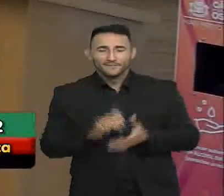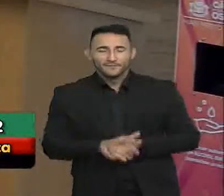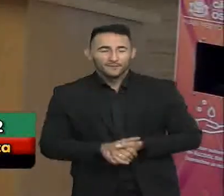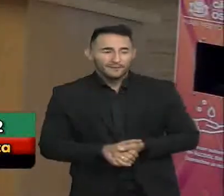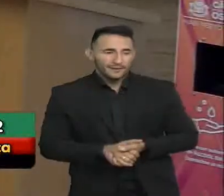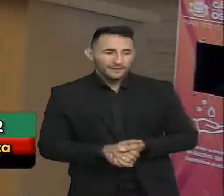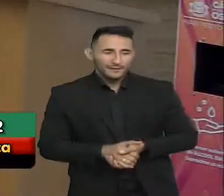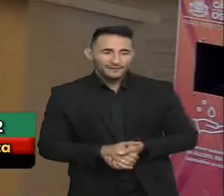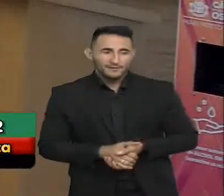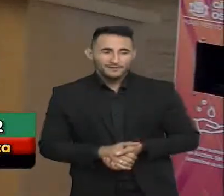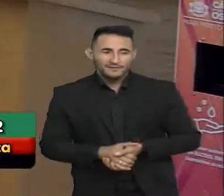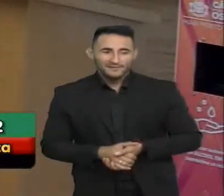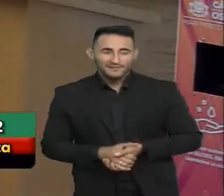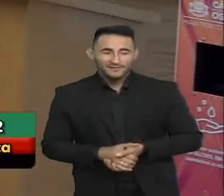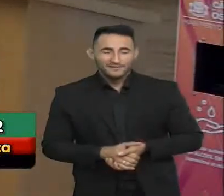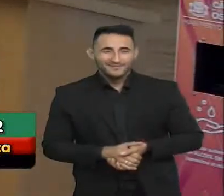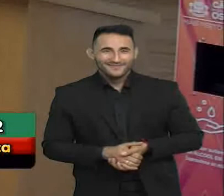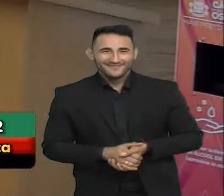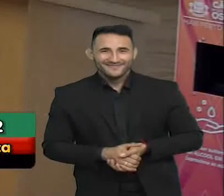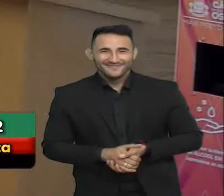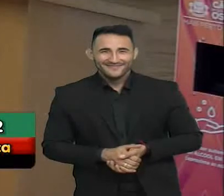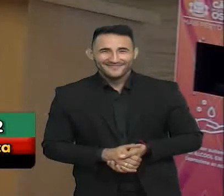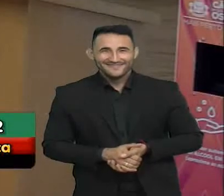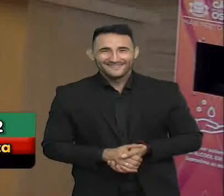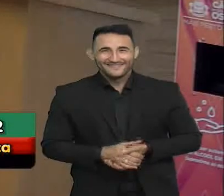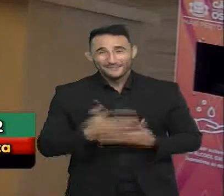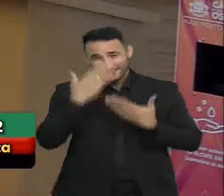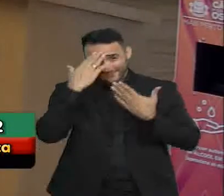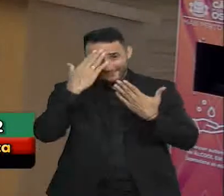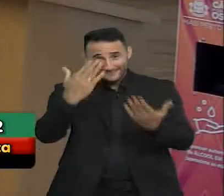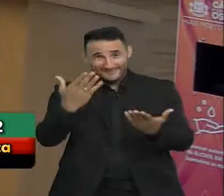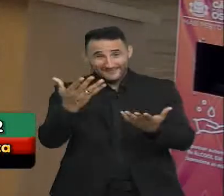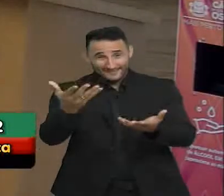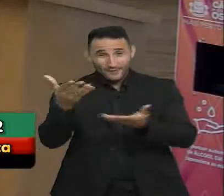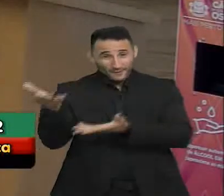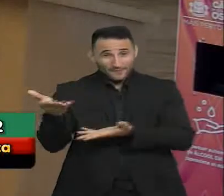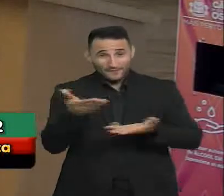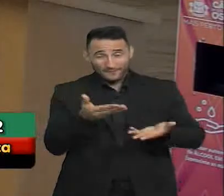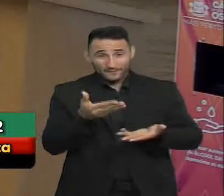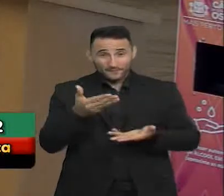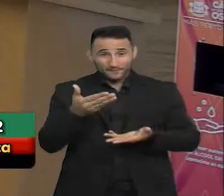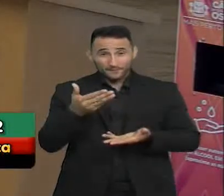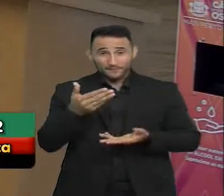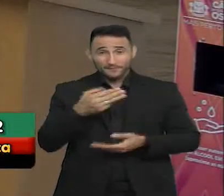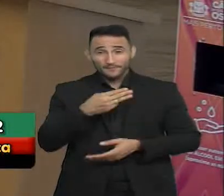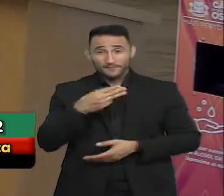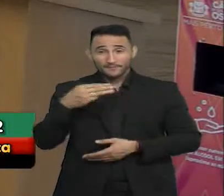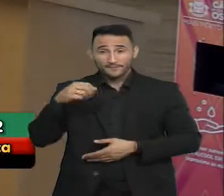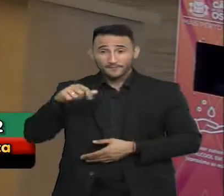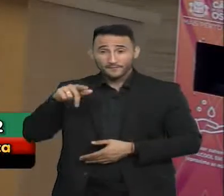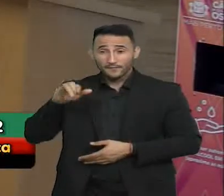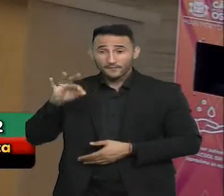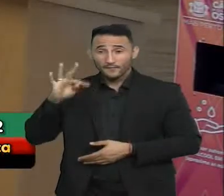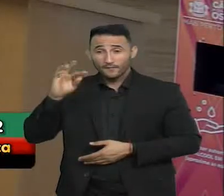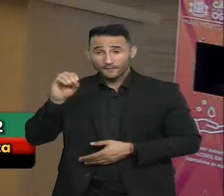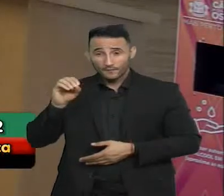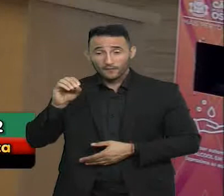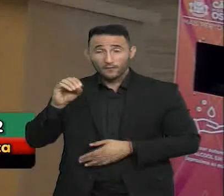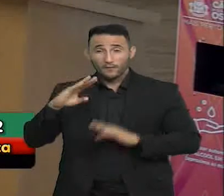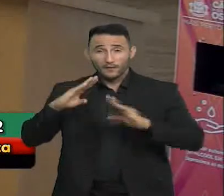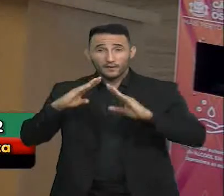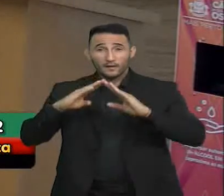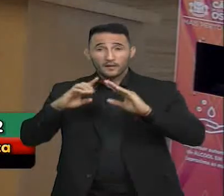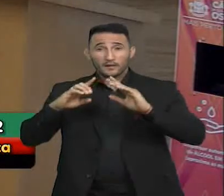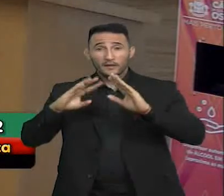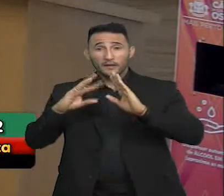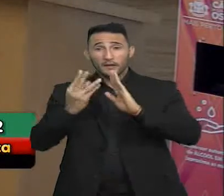Muito obrigada. Eu gostaria agora de convidar o senhor ministro Cristiano Queiroz Santos, da Igreja Messiânica